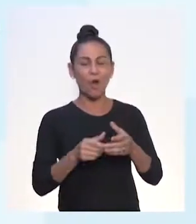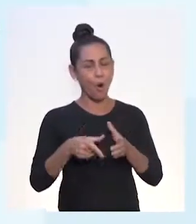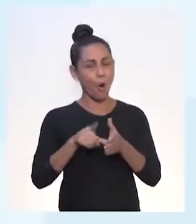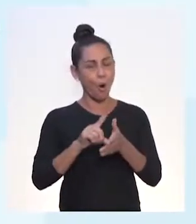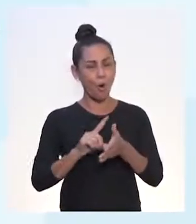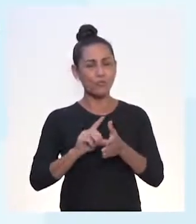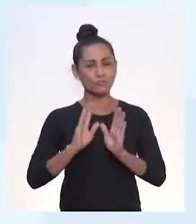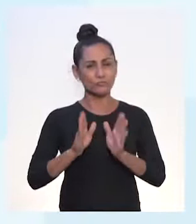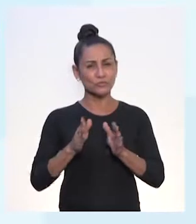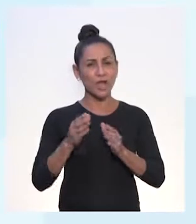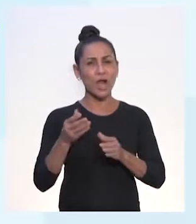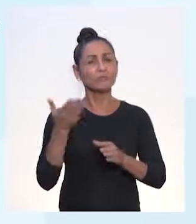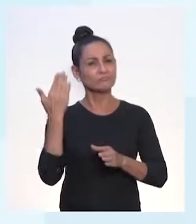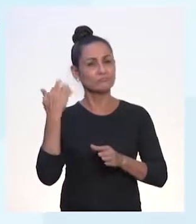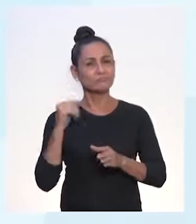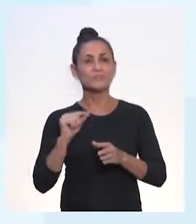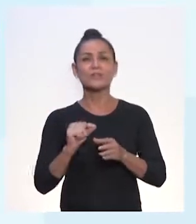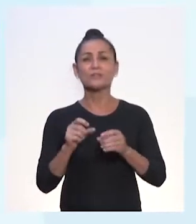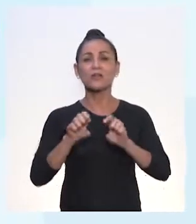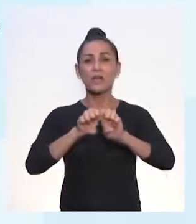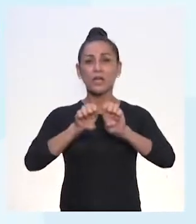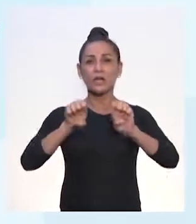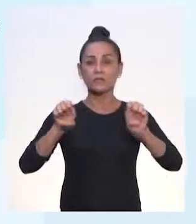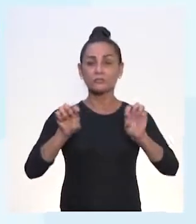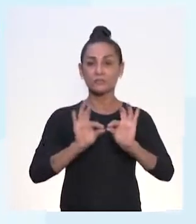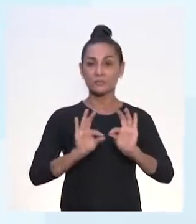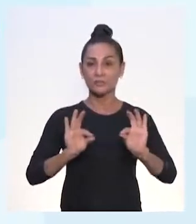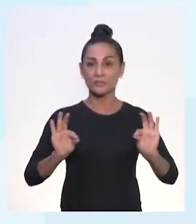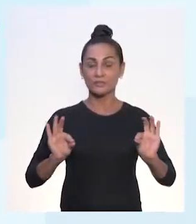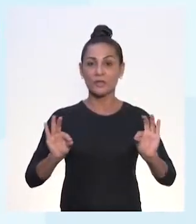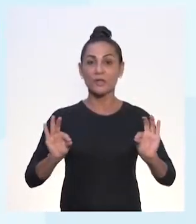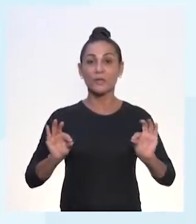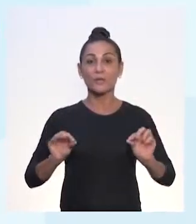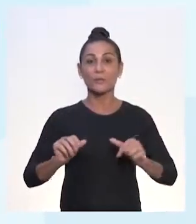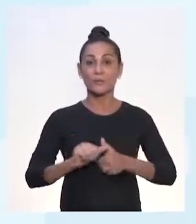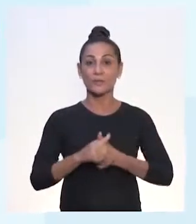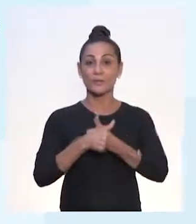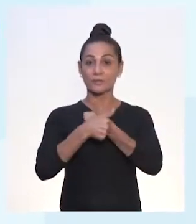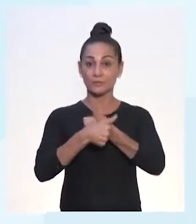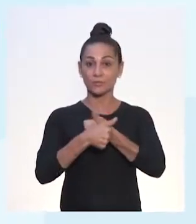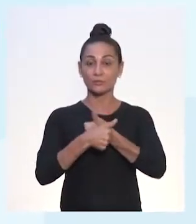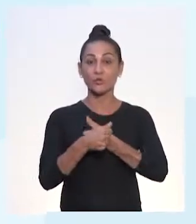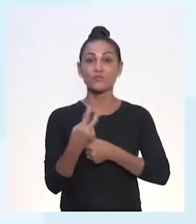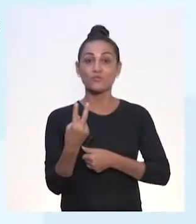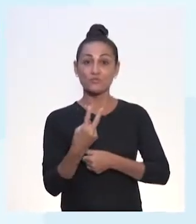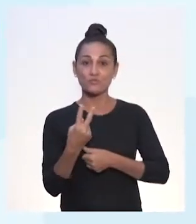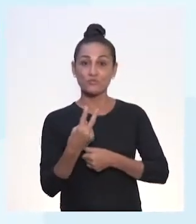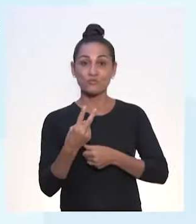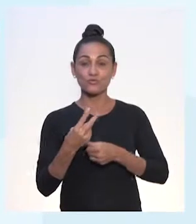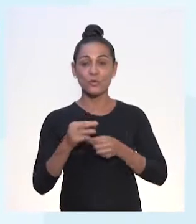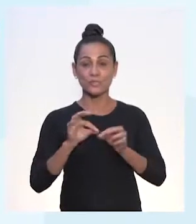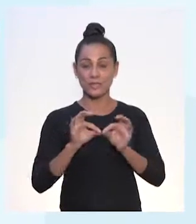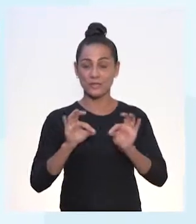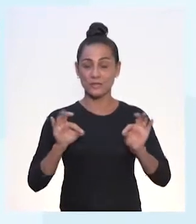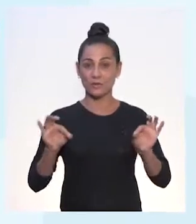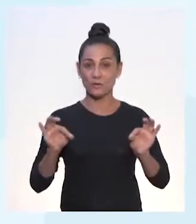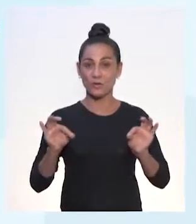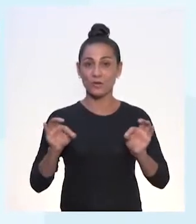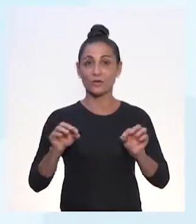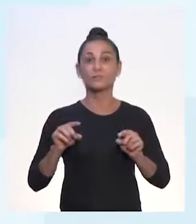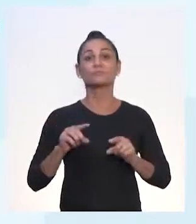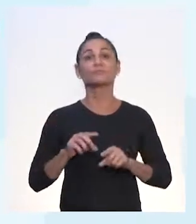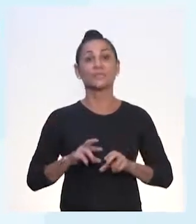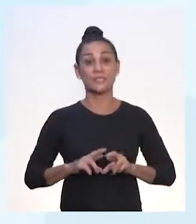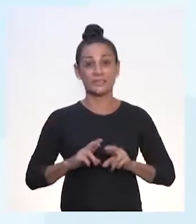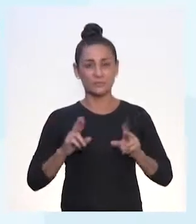né? Associar uma equação linear de primeiro grau com duas incógnitas e uma reta no plano cartesiano. Então,